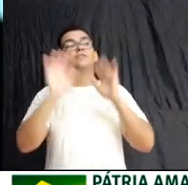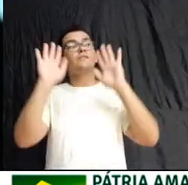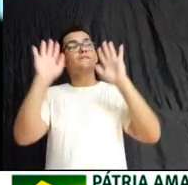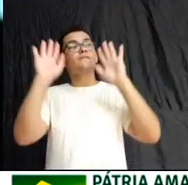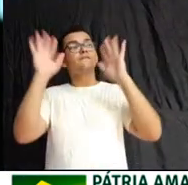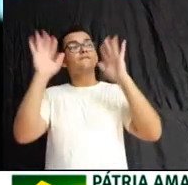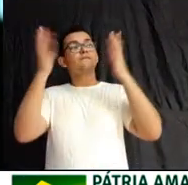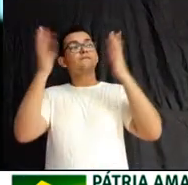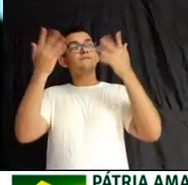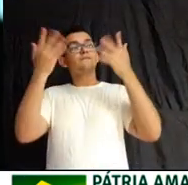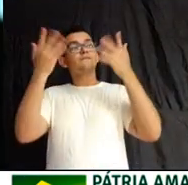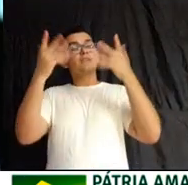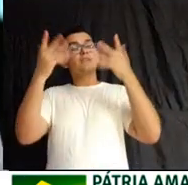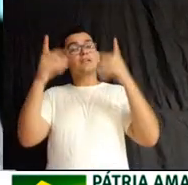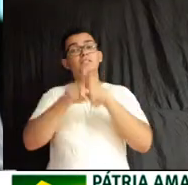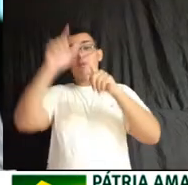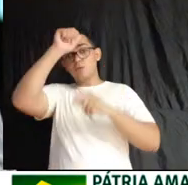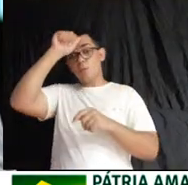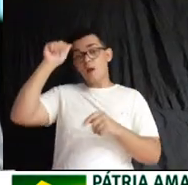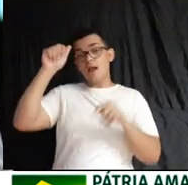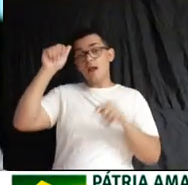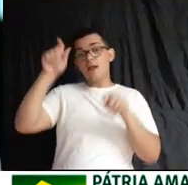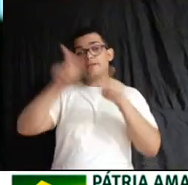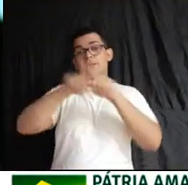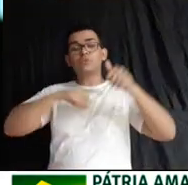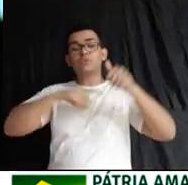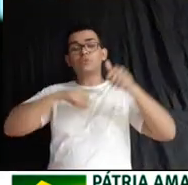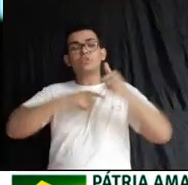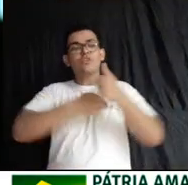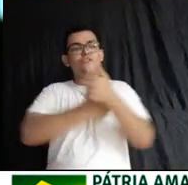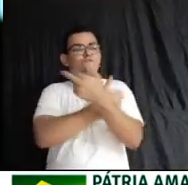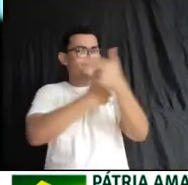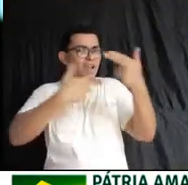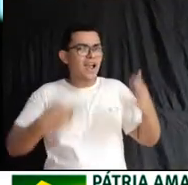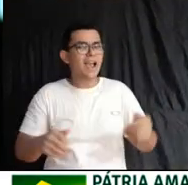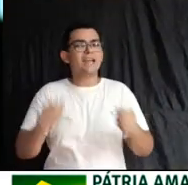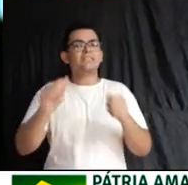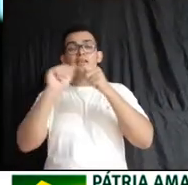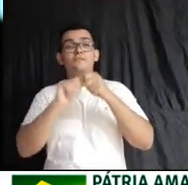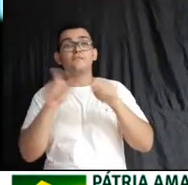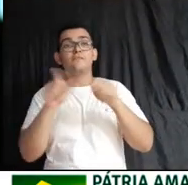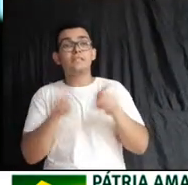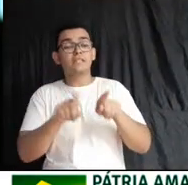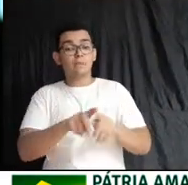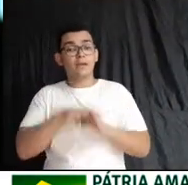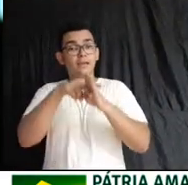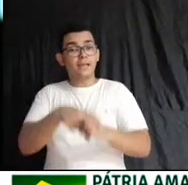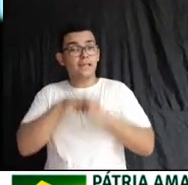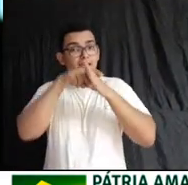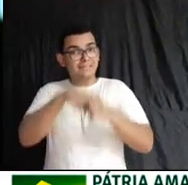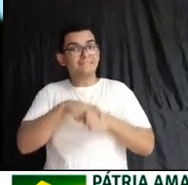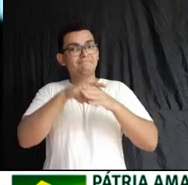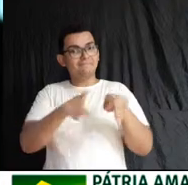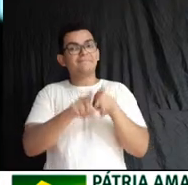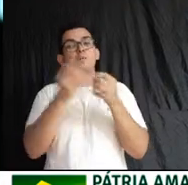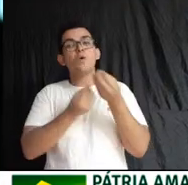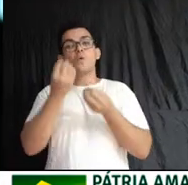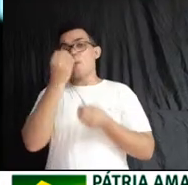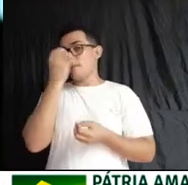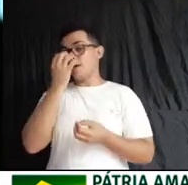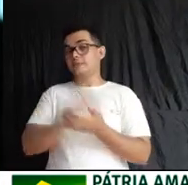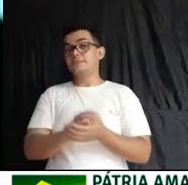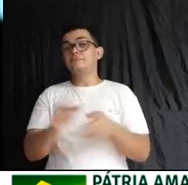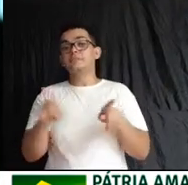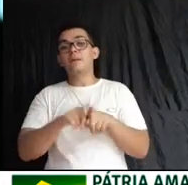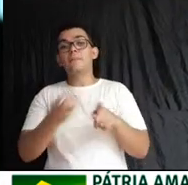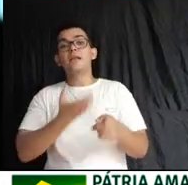Amazonas, fizemos ali vários rodeios, vários humor dentro do rodeio. Mandando um abraço, já falar em humor e rodeio,